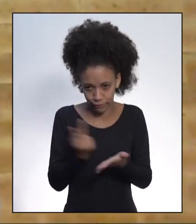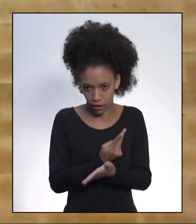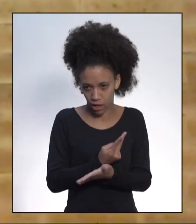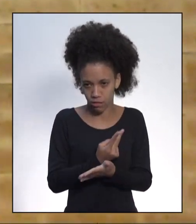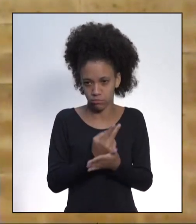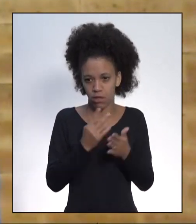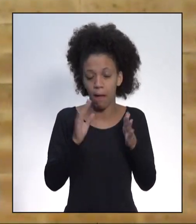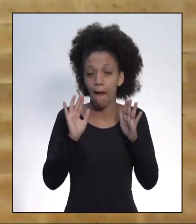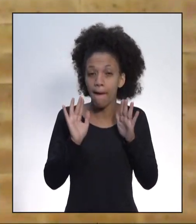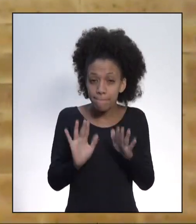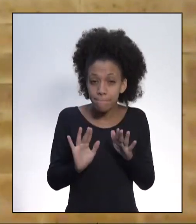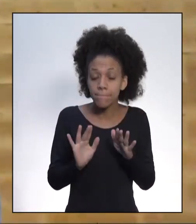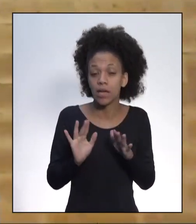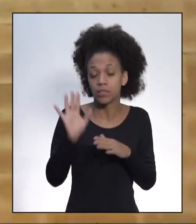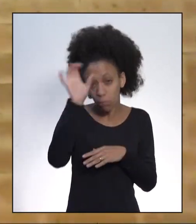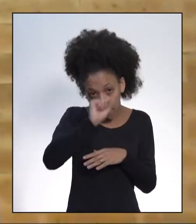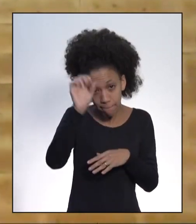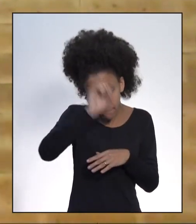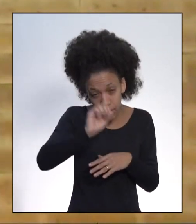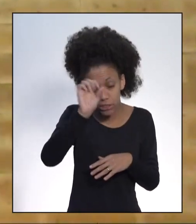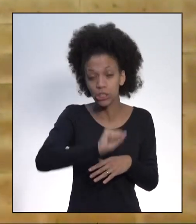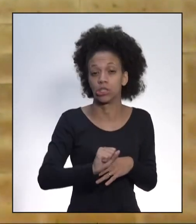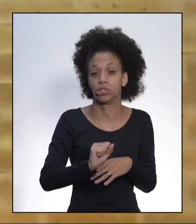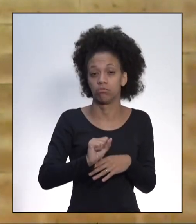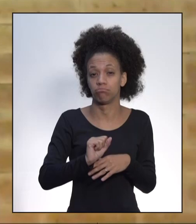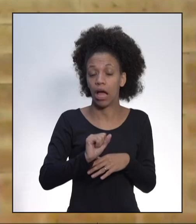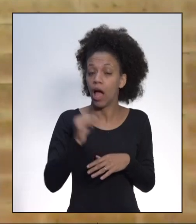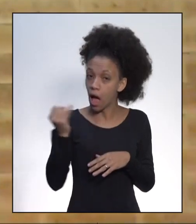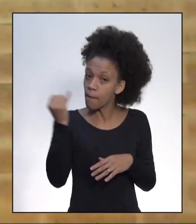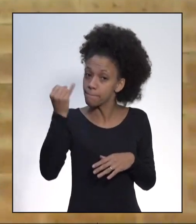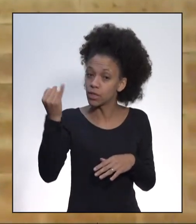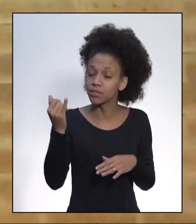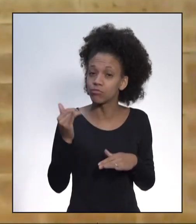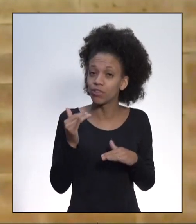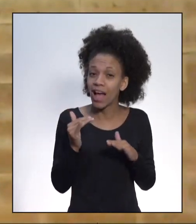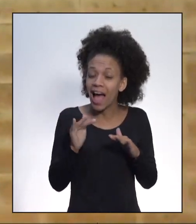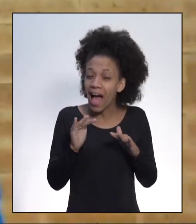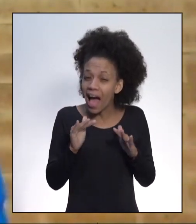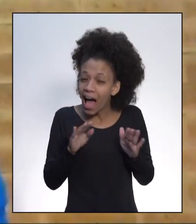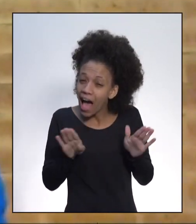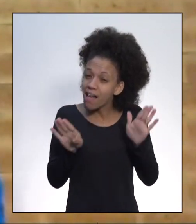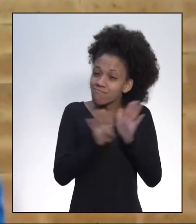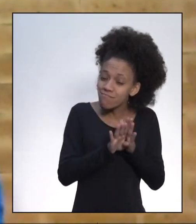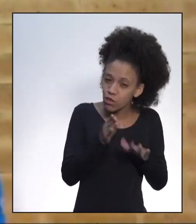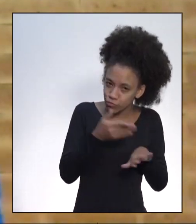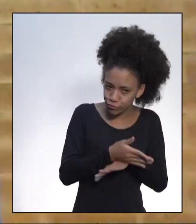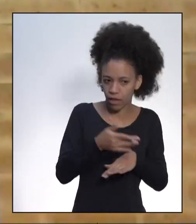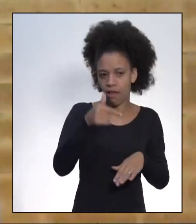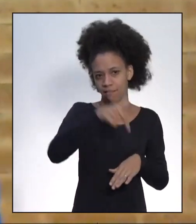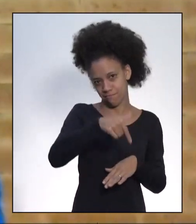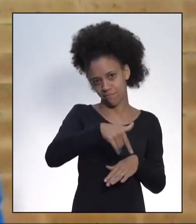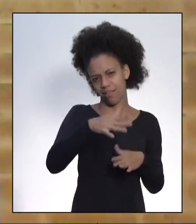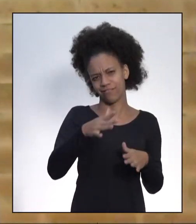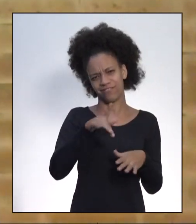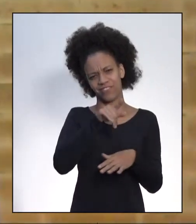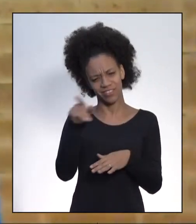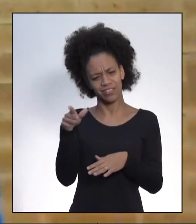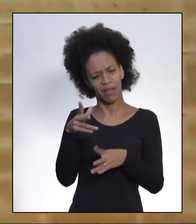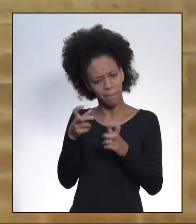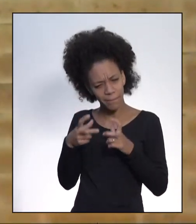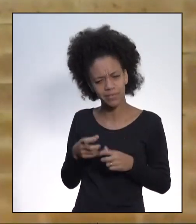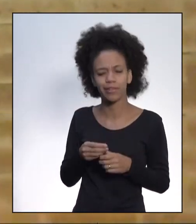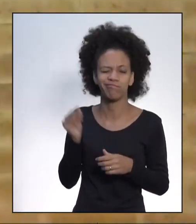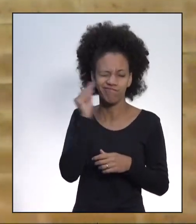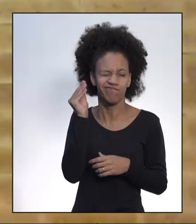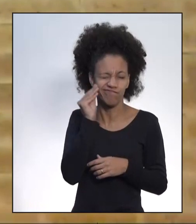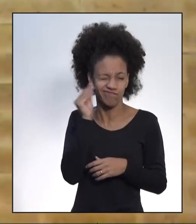uma iniciativa, mas eu aprendi muito lá. Então aí fica mais uma coisa que eu acho que é importante, né? Até eu chegar até aqui, vocês vão ver que eu tive várias tentativas e eu